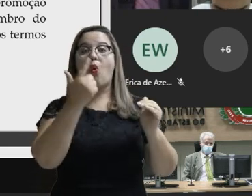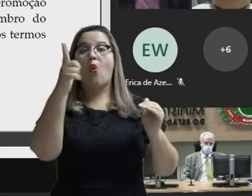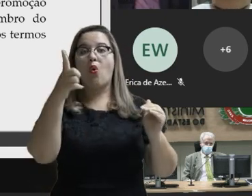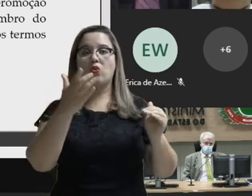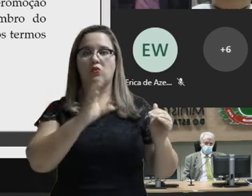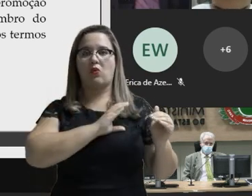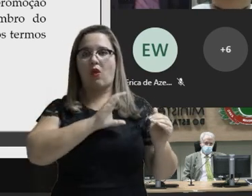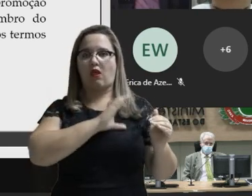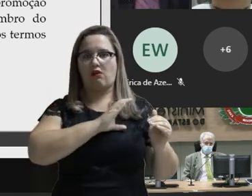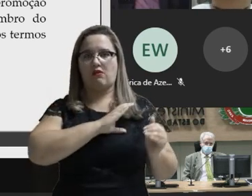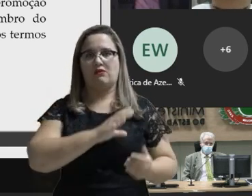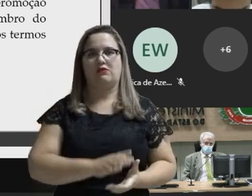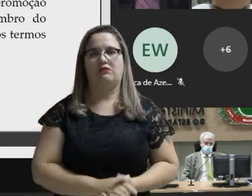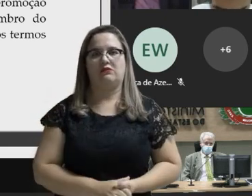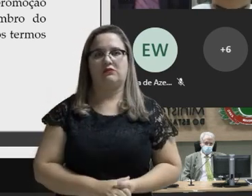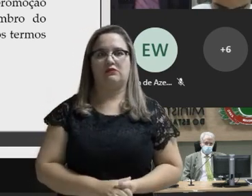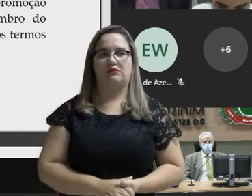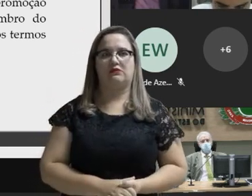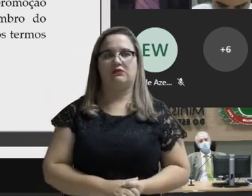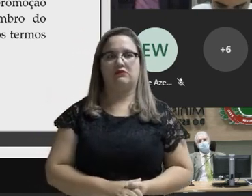colega.